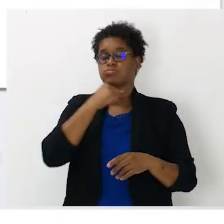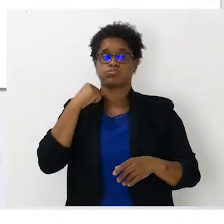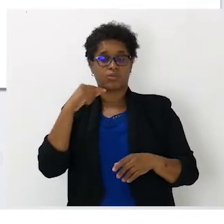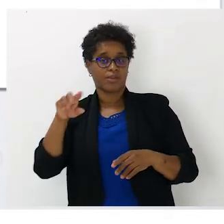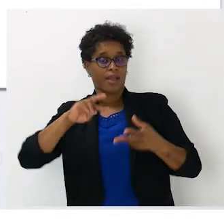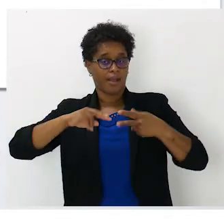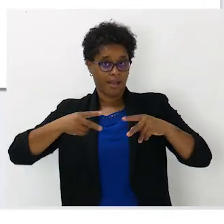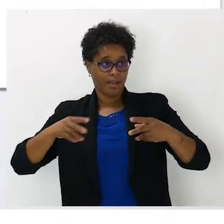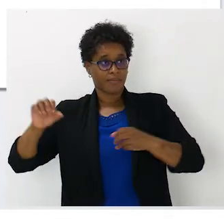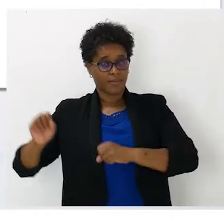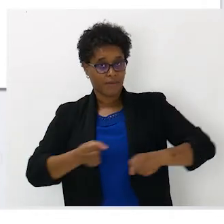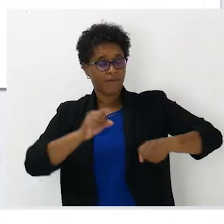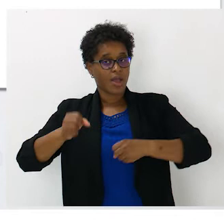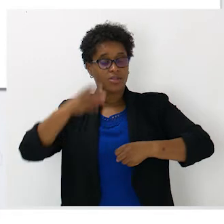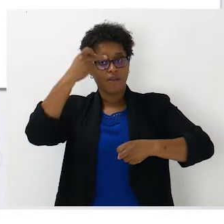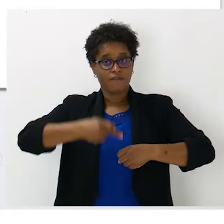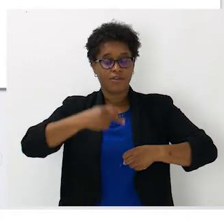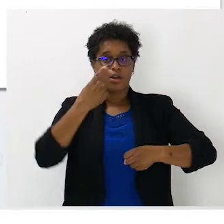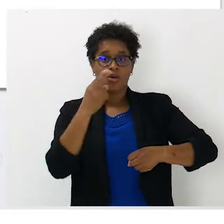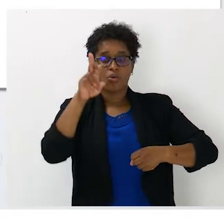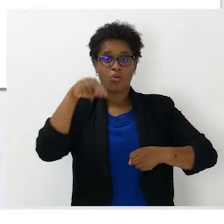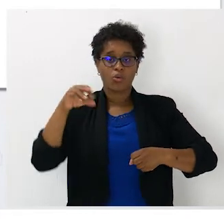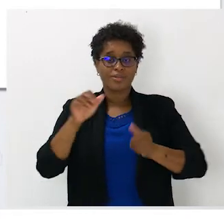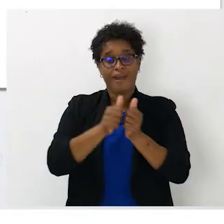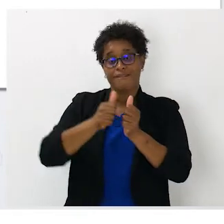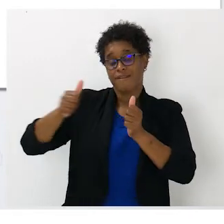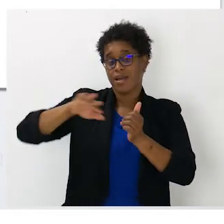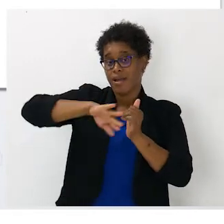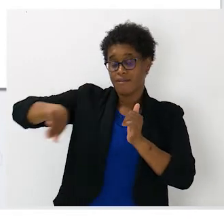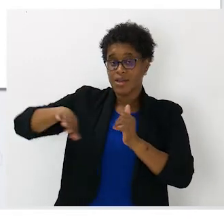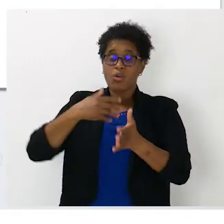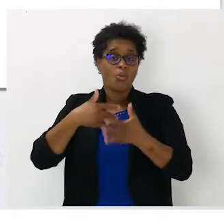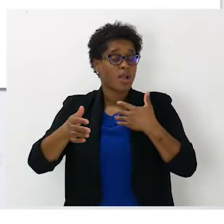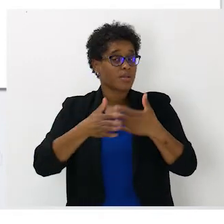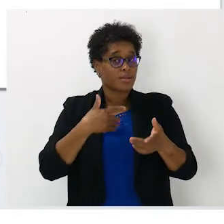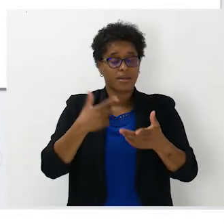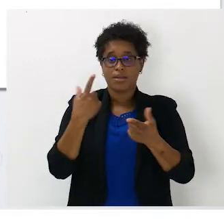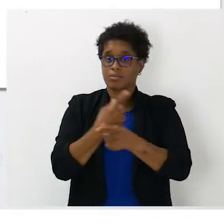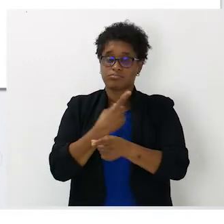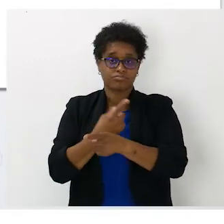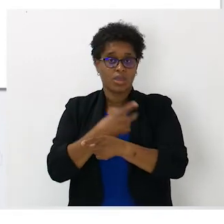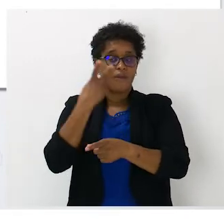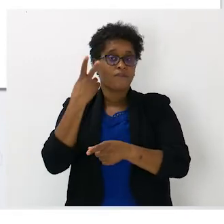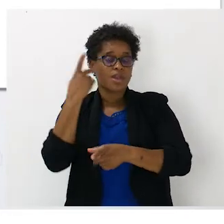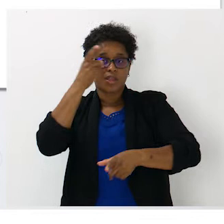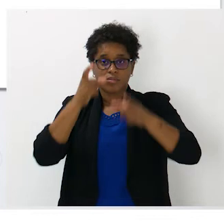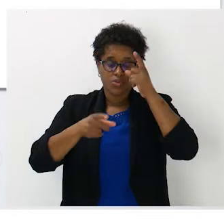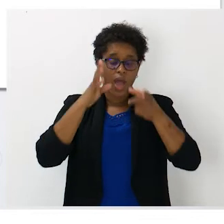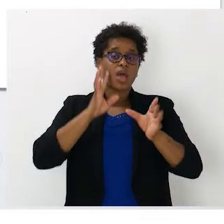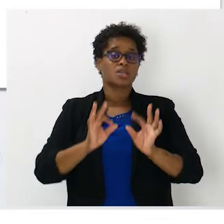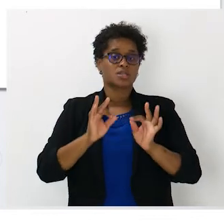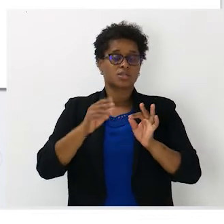fica a urna e afasta qualquer traço de vida humana. E assim mantém o